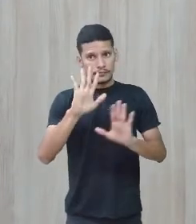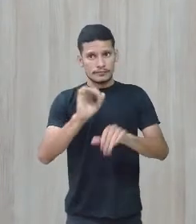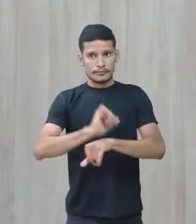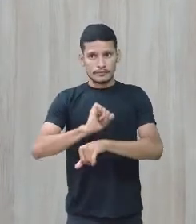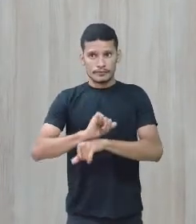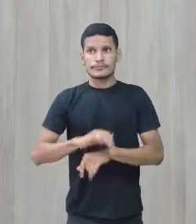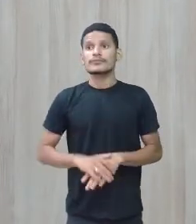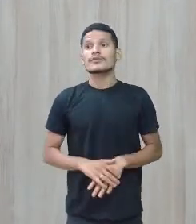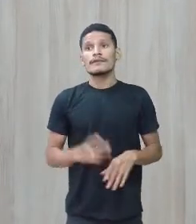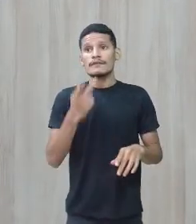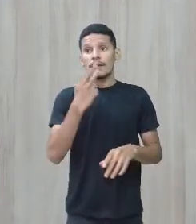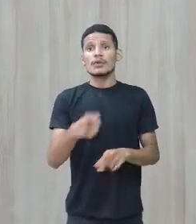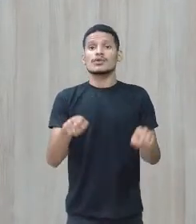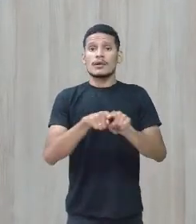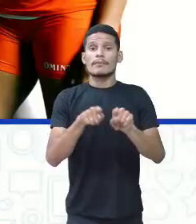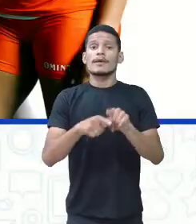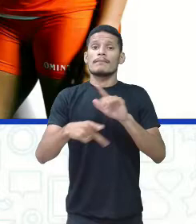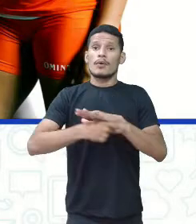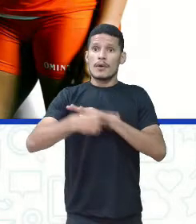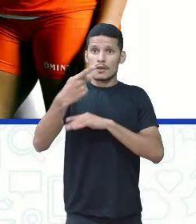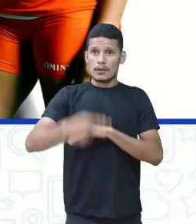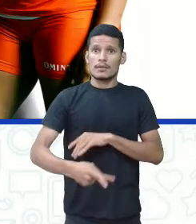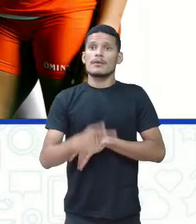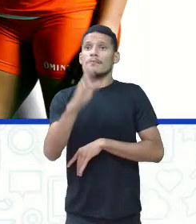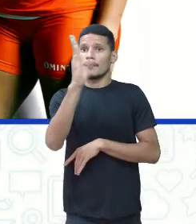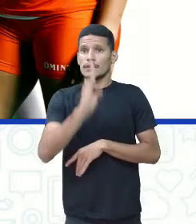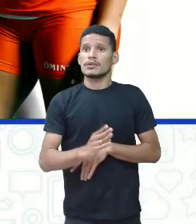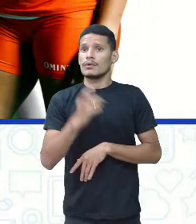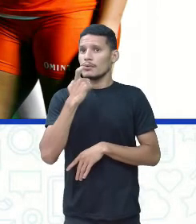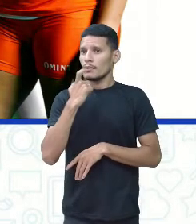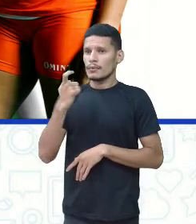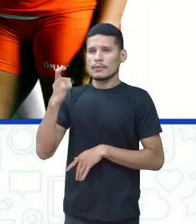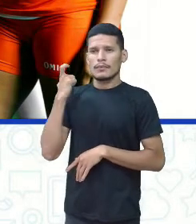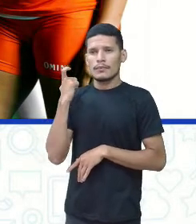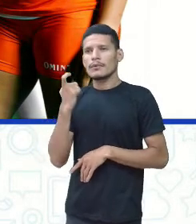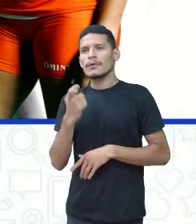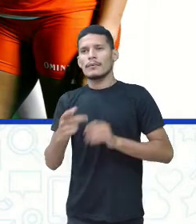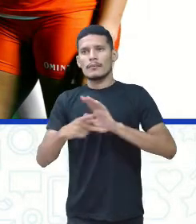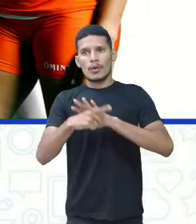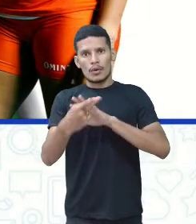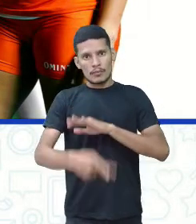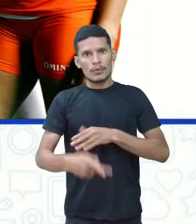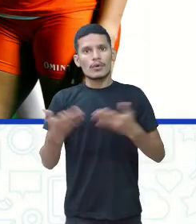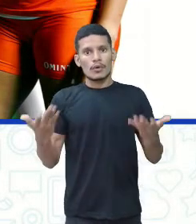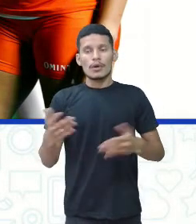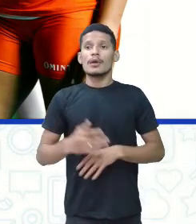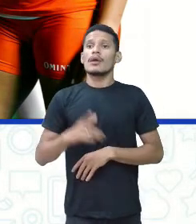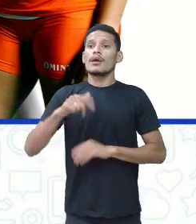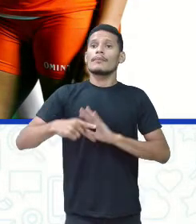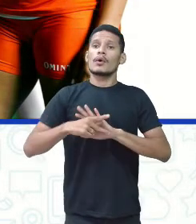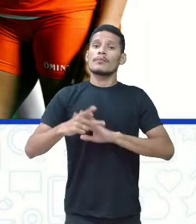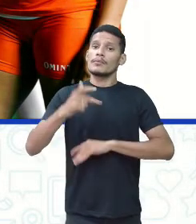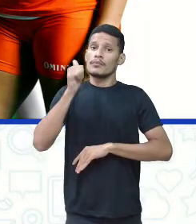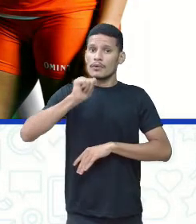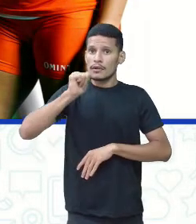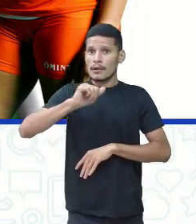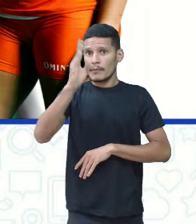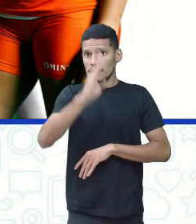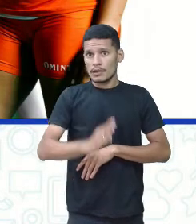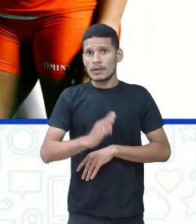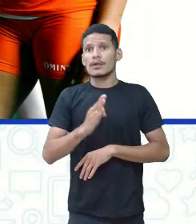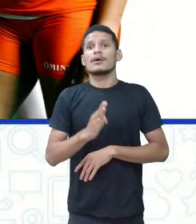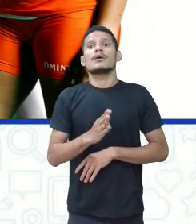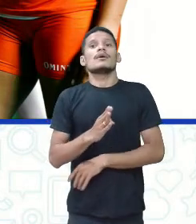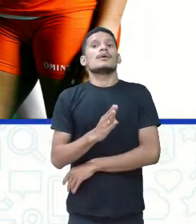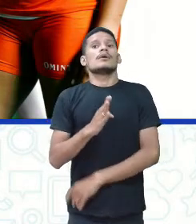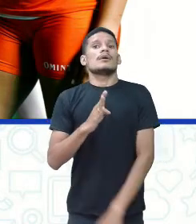aí a gente falou da Rússia, mas também tem um caso recente do Brasil, né? Uma brasileira, que é Tandara